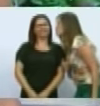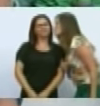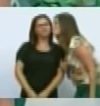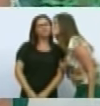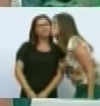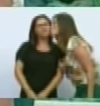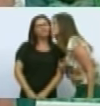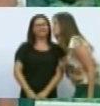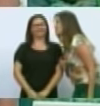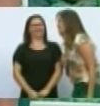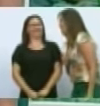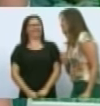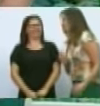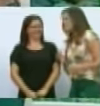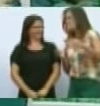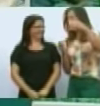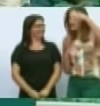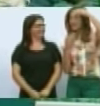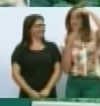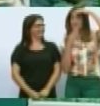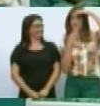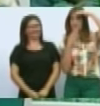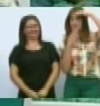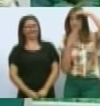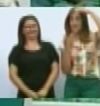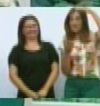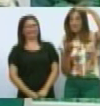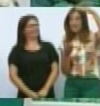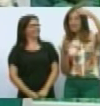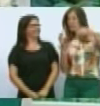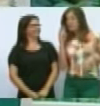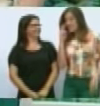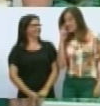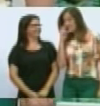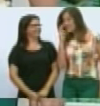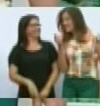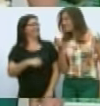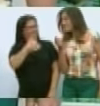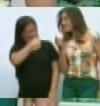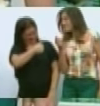quadradinho. Obrigada. Obrigada.